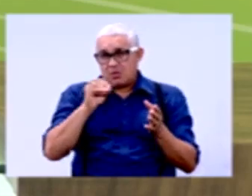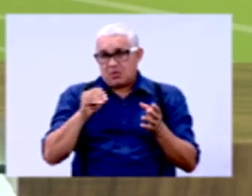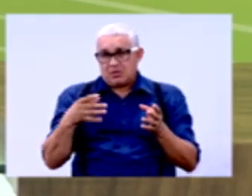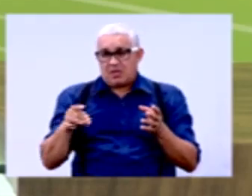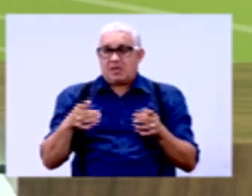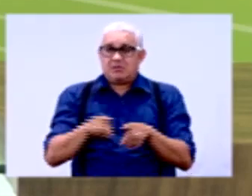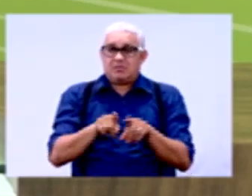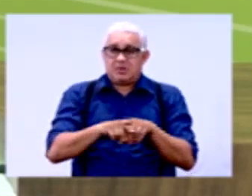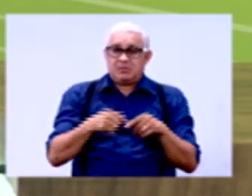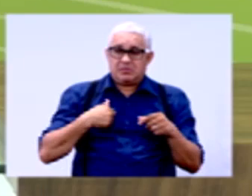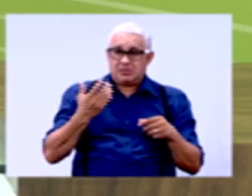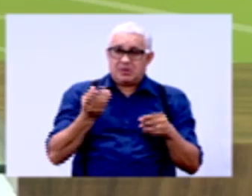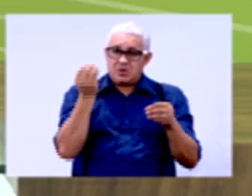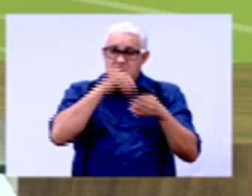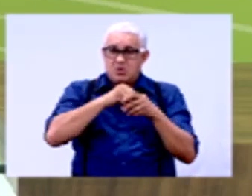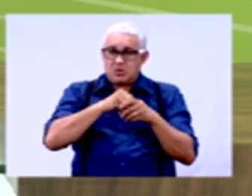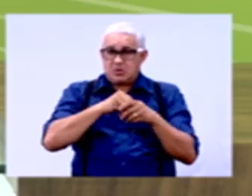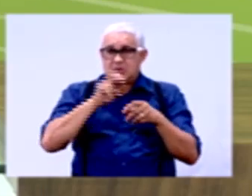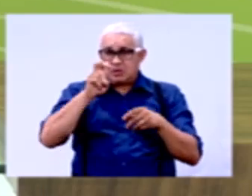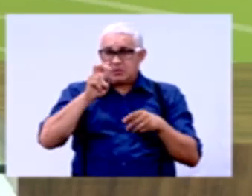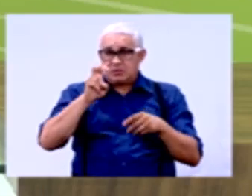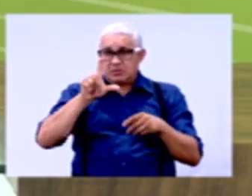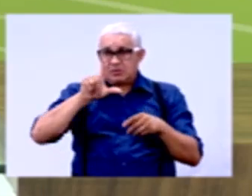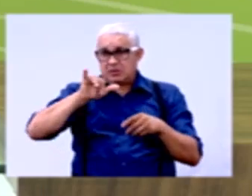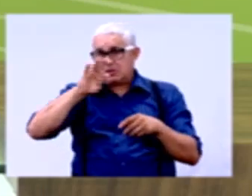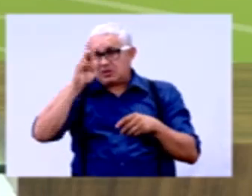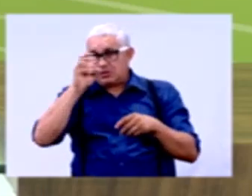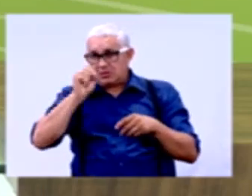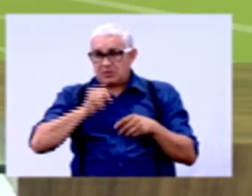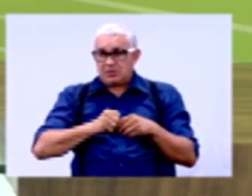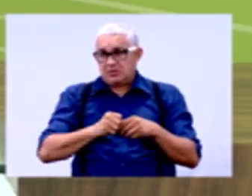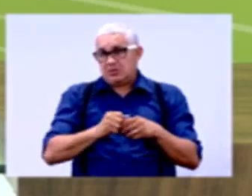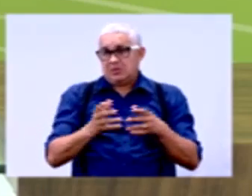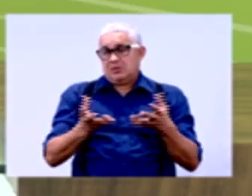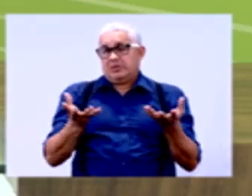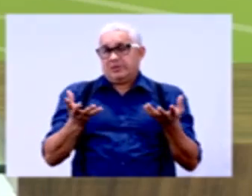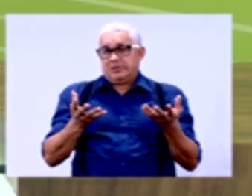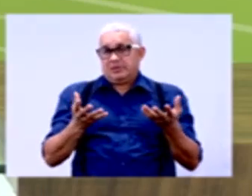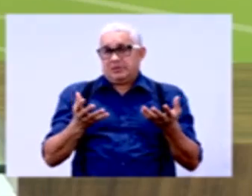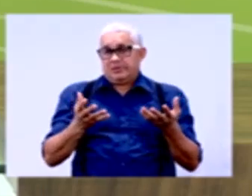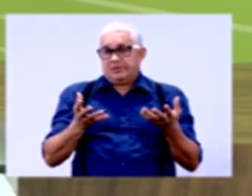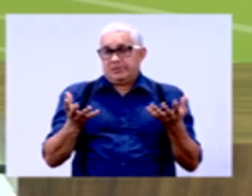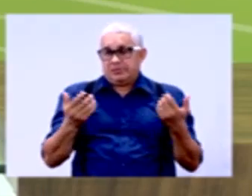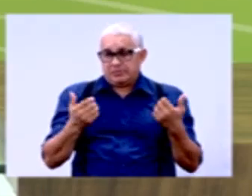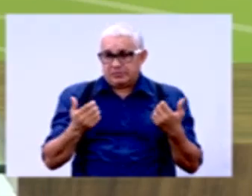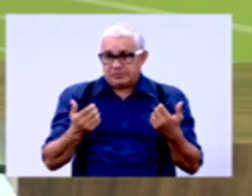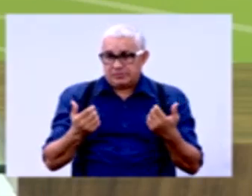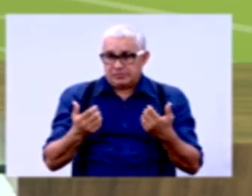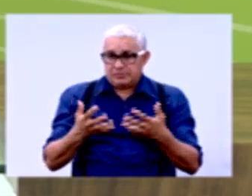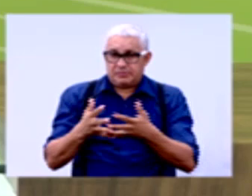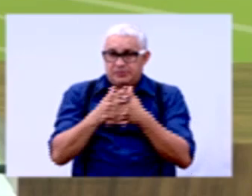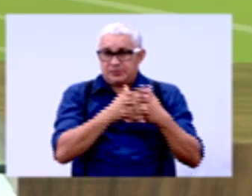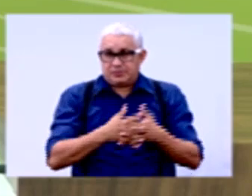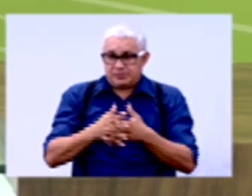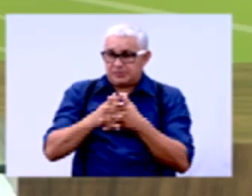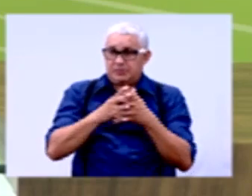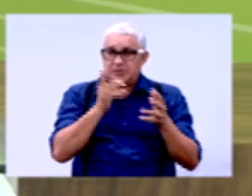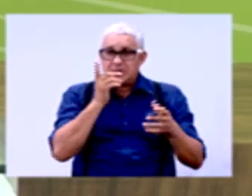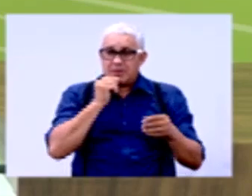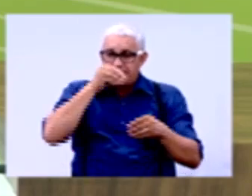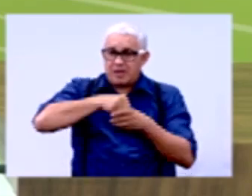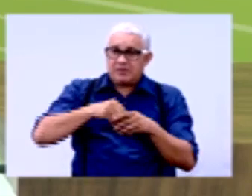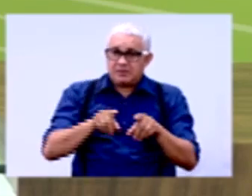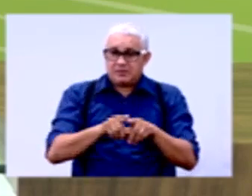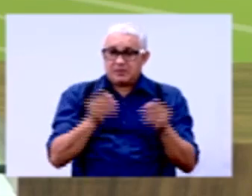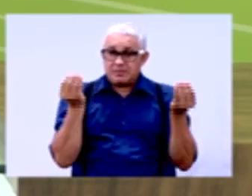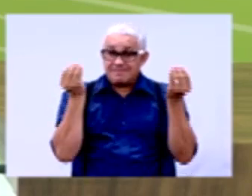armazenar 5 litros, eu não vou usar um caminhão-pipa. Então, a ideia de se tipificar as informações é